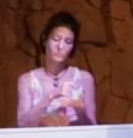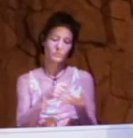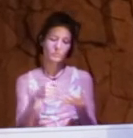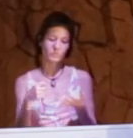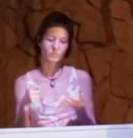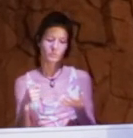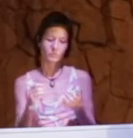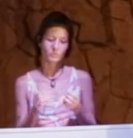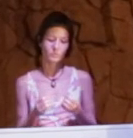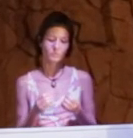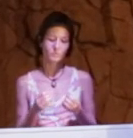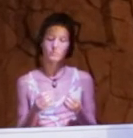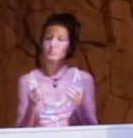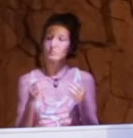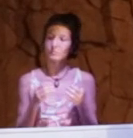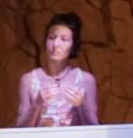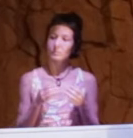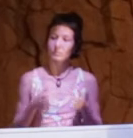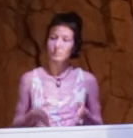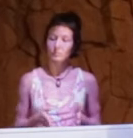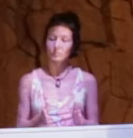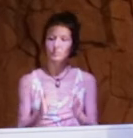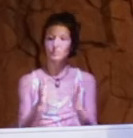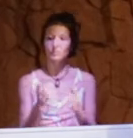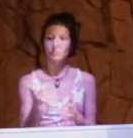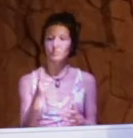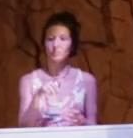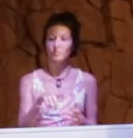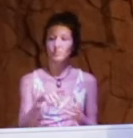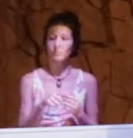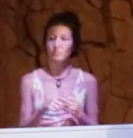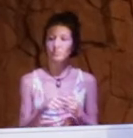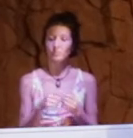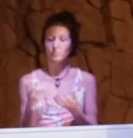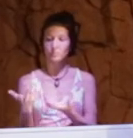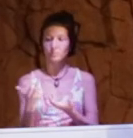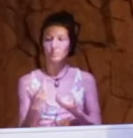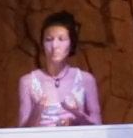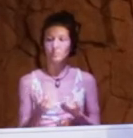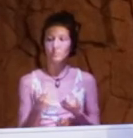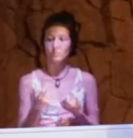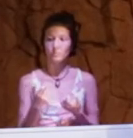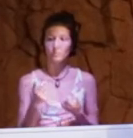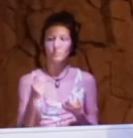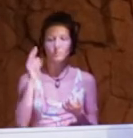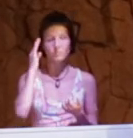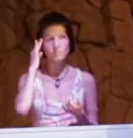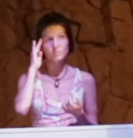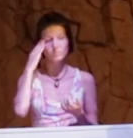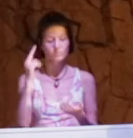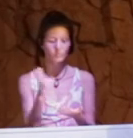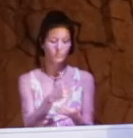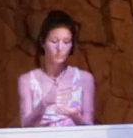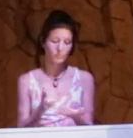dela mesmo, uma editora dela mesmo, e me convidou aqui para repensar as imagens para esse livro aqui, O Mar de